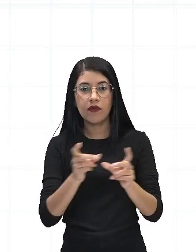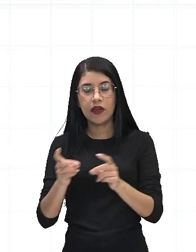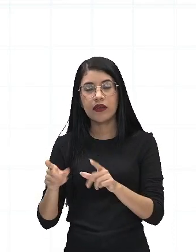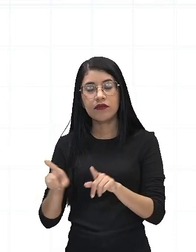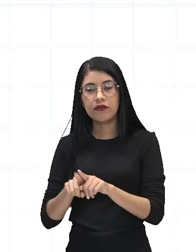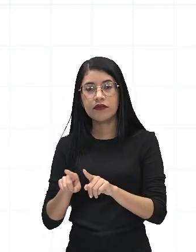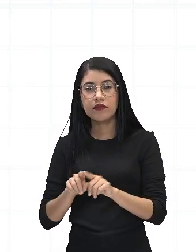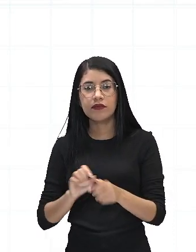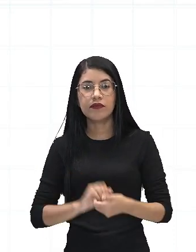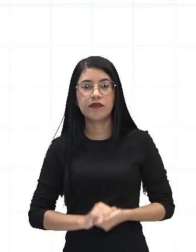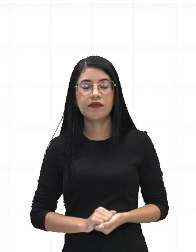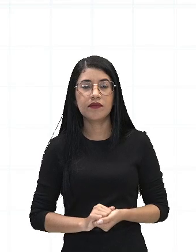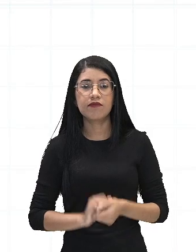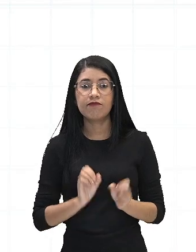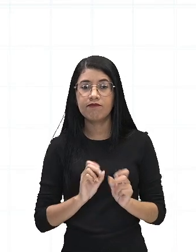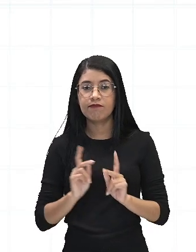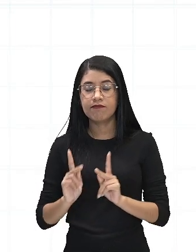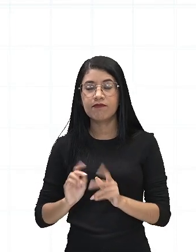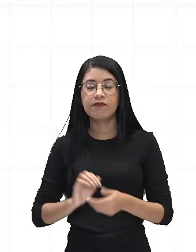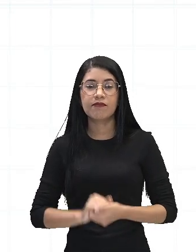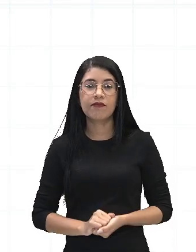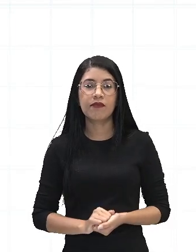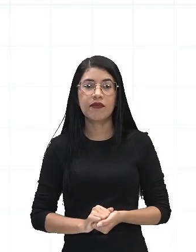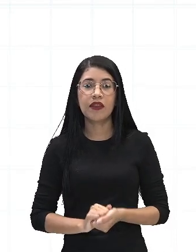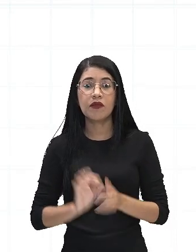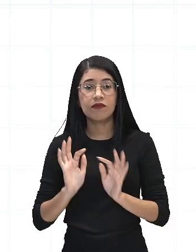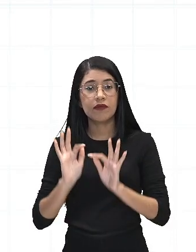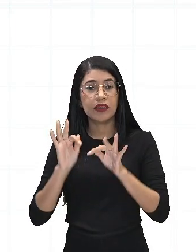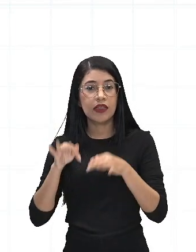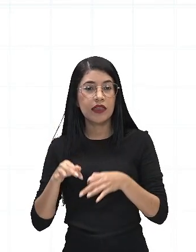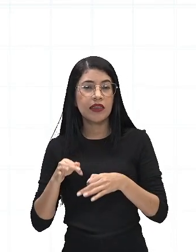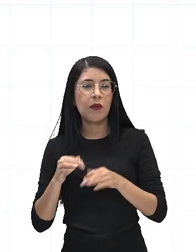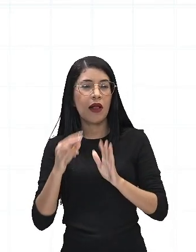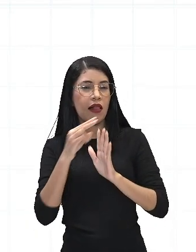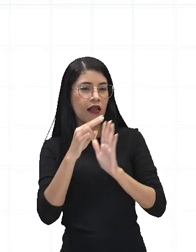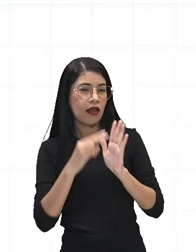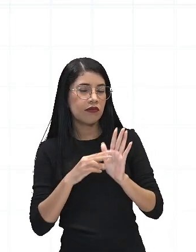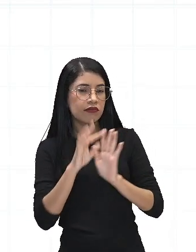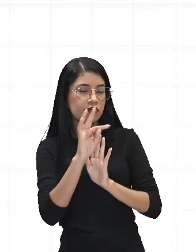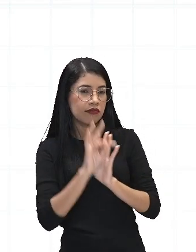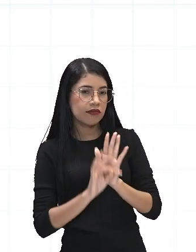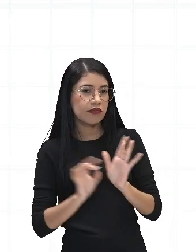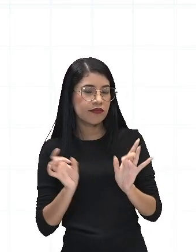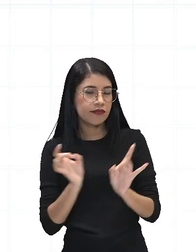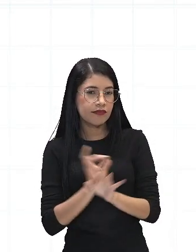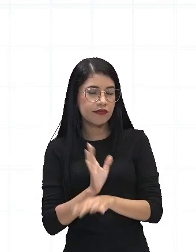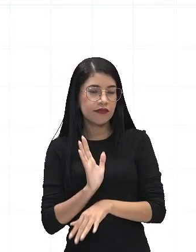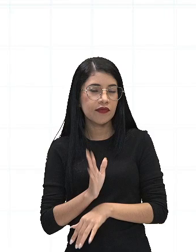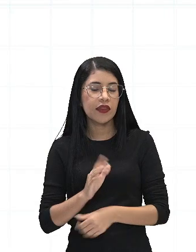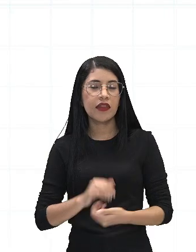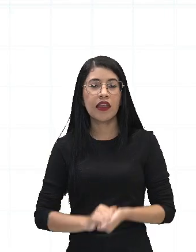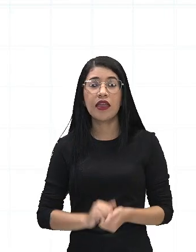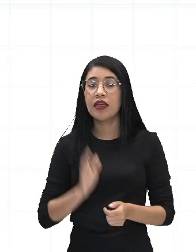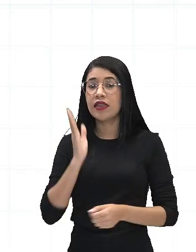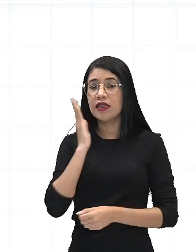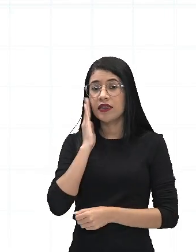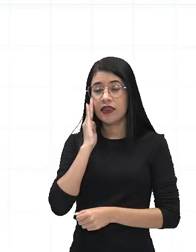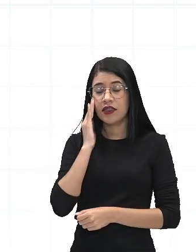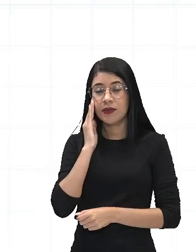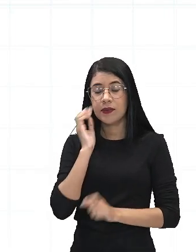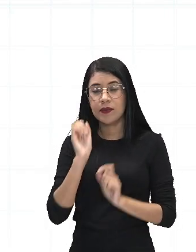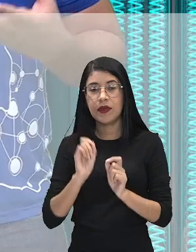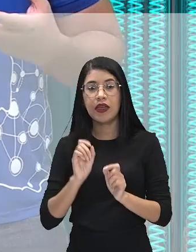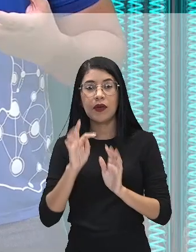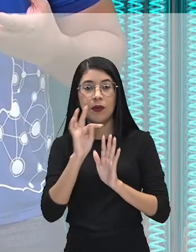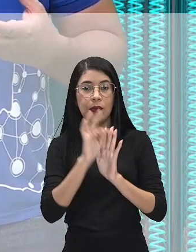comercial. Muito bem, então acabamos de ler o nosso texto, sabemos que este texto